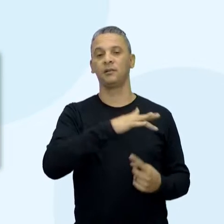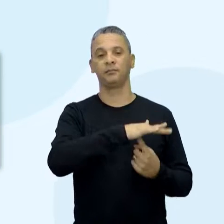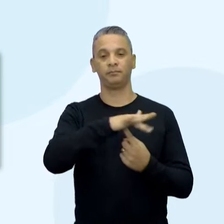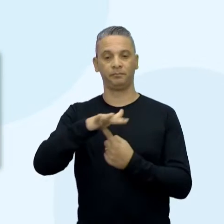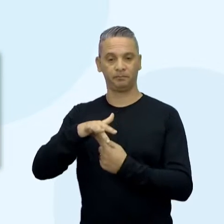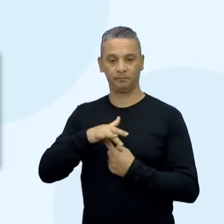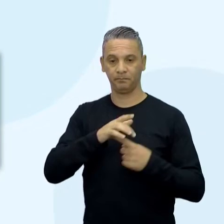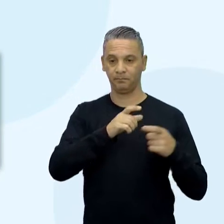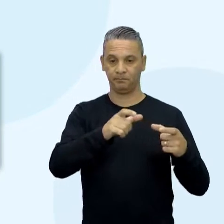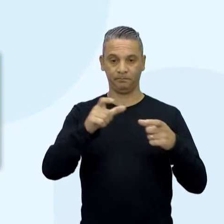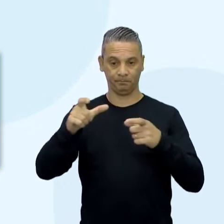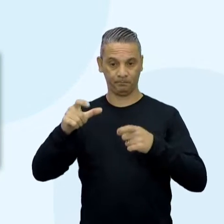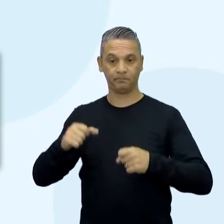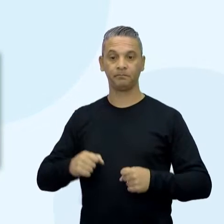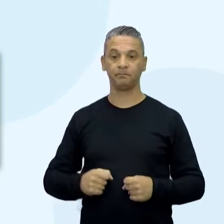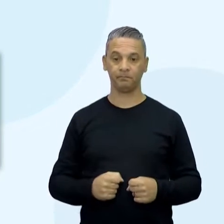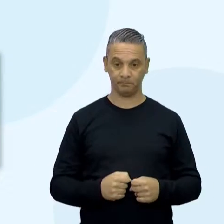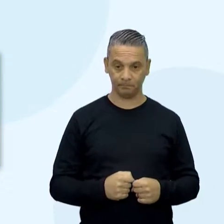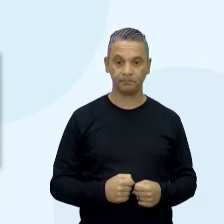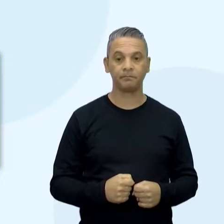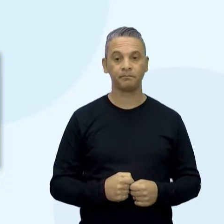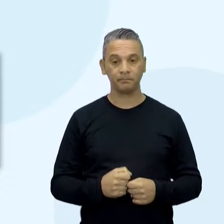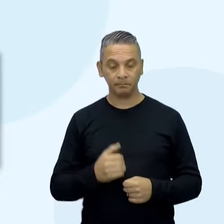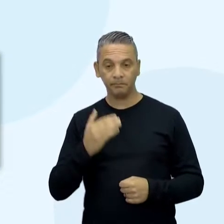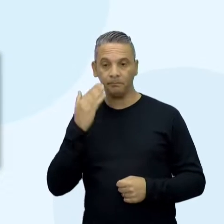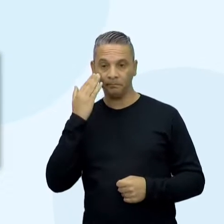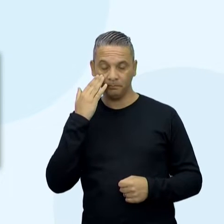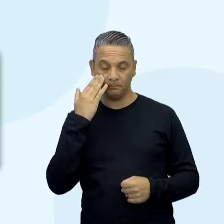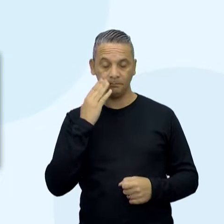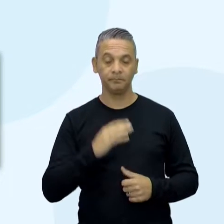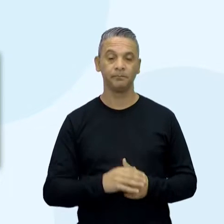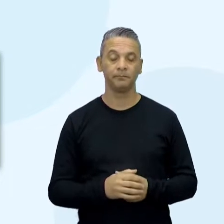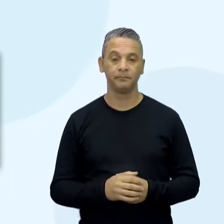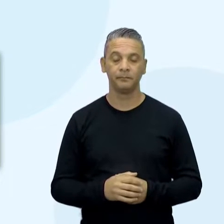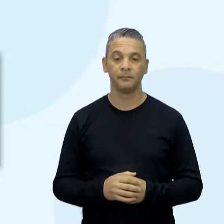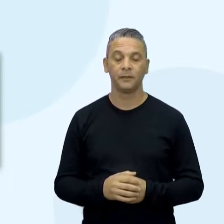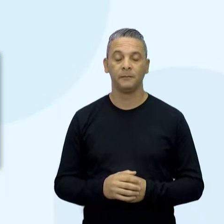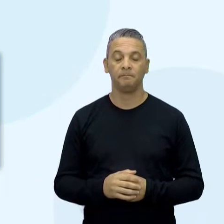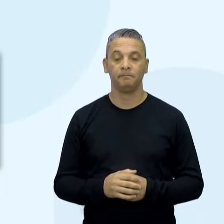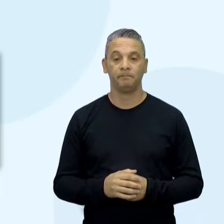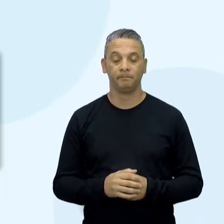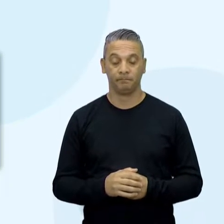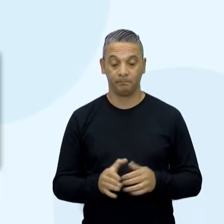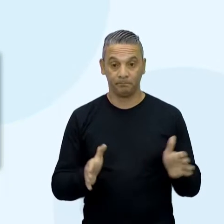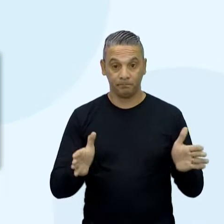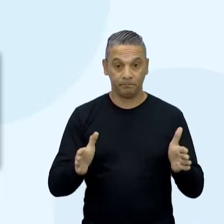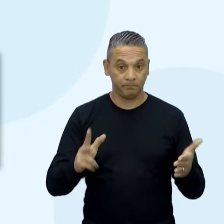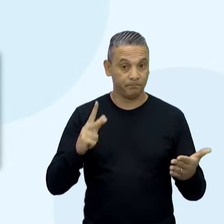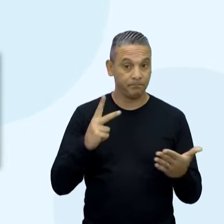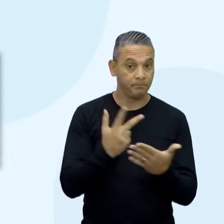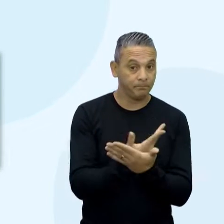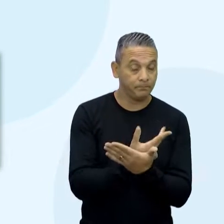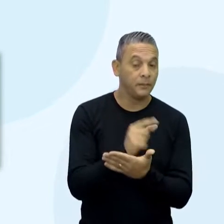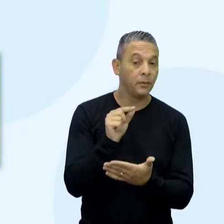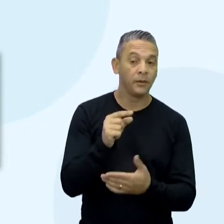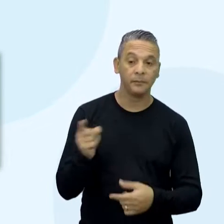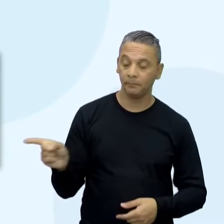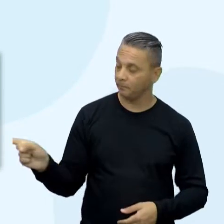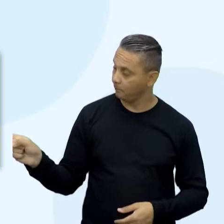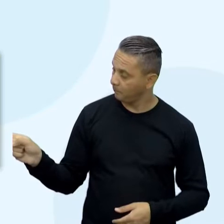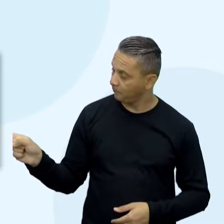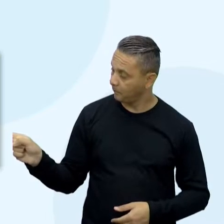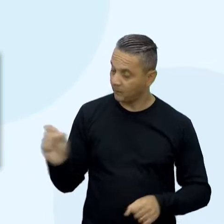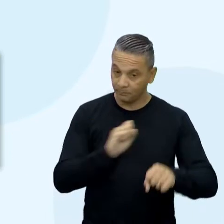esse espaço ali da praça onde está localizada a igreja. E o nosso último item aqui na tela